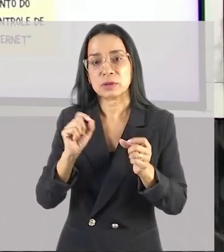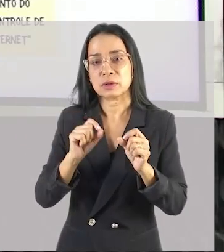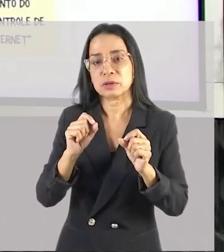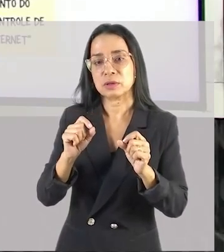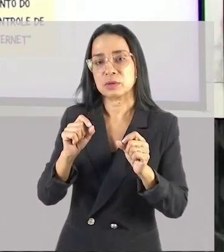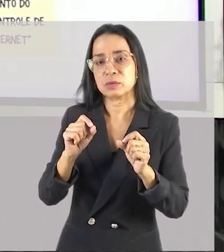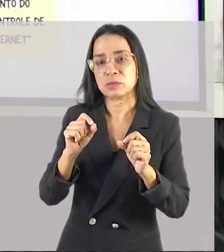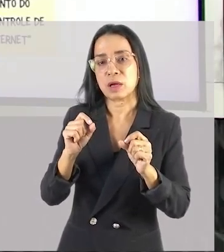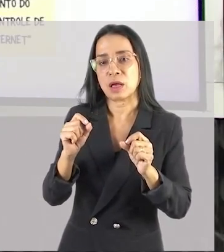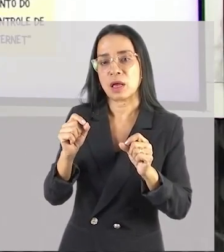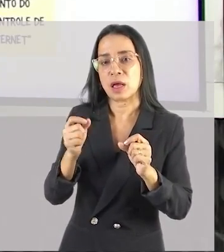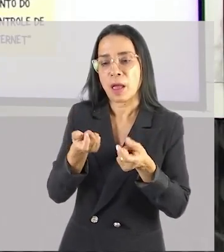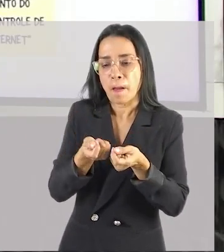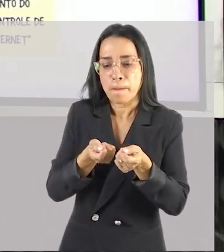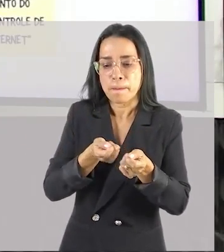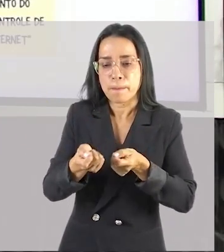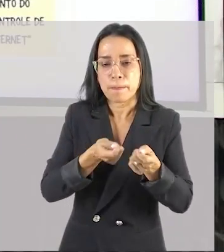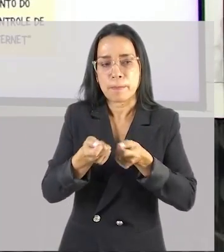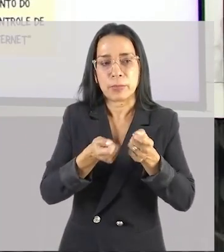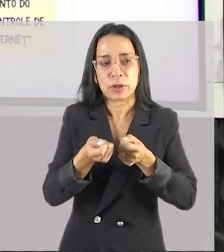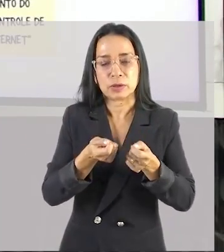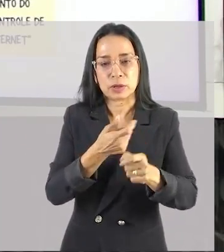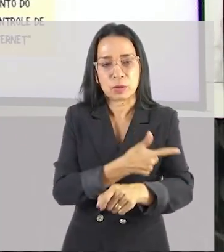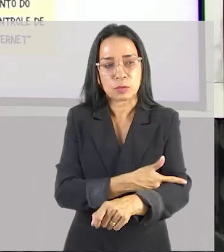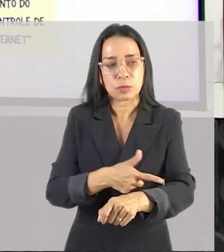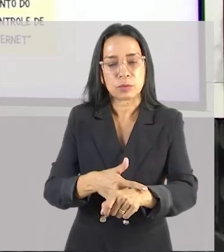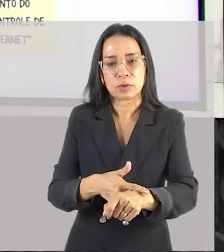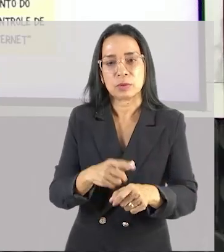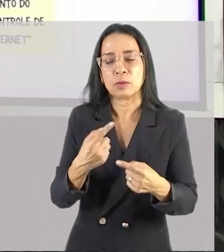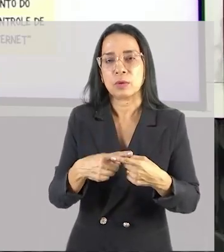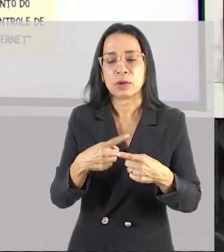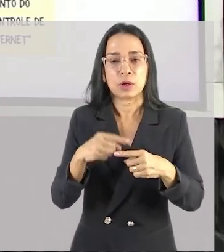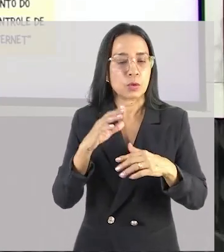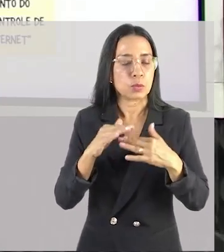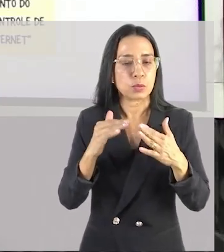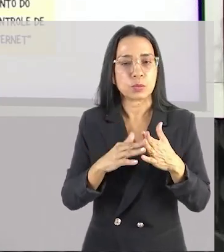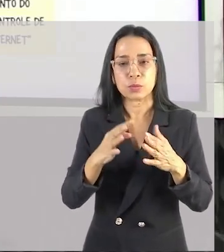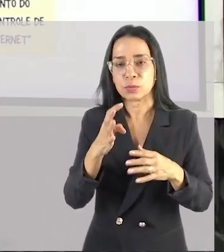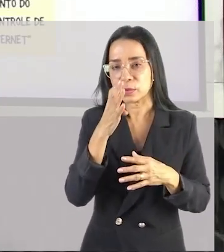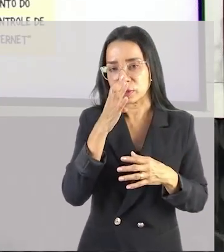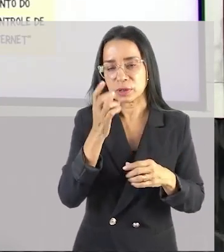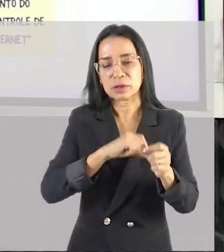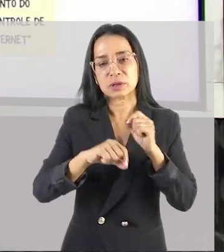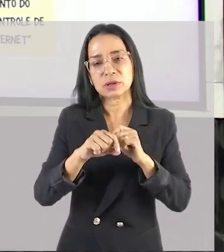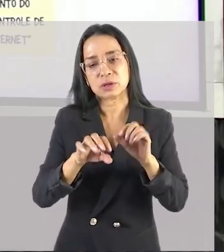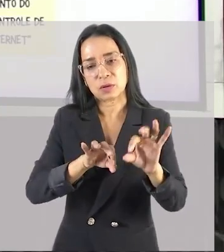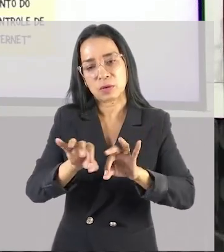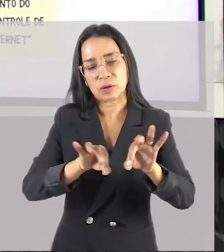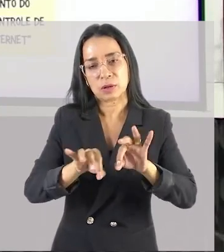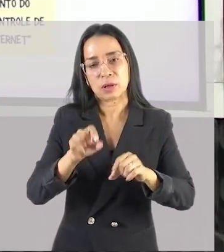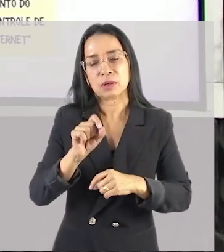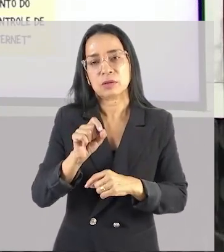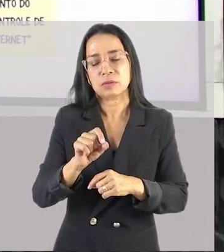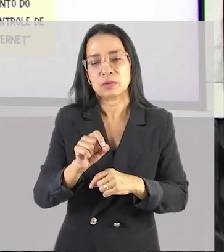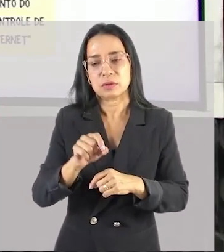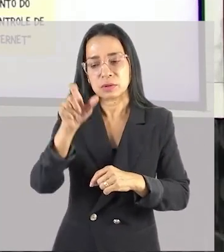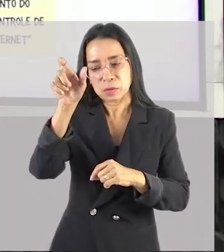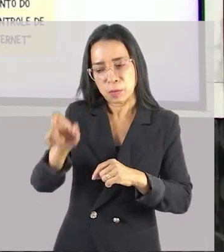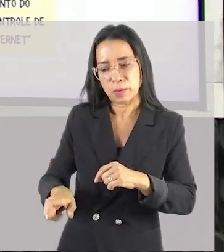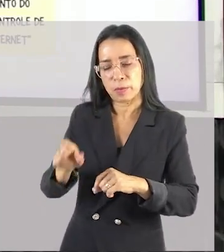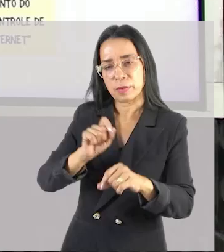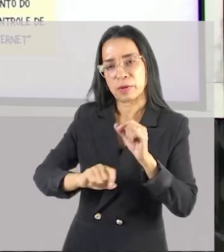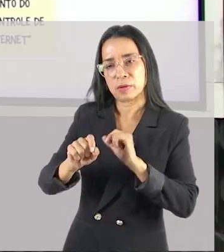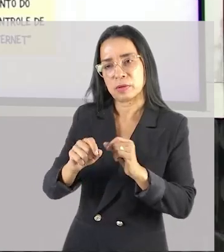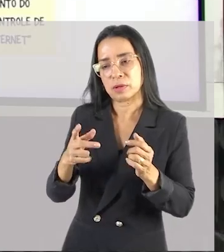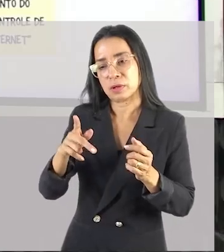porque todas essas características, né, tudo aquilo que você assiste é formatado para que você seja aquele perfil.